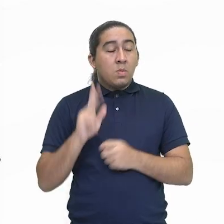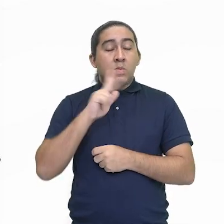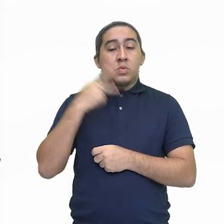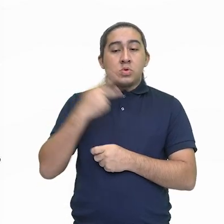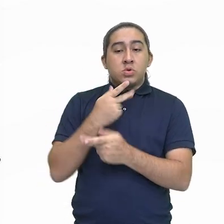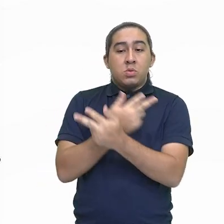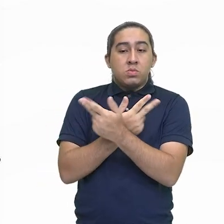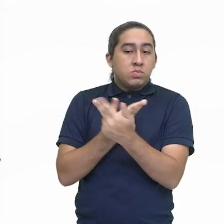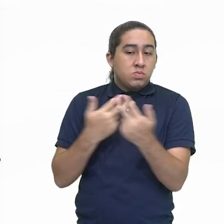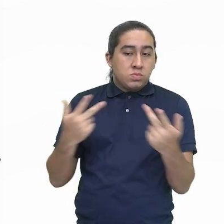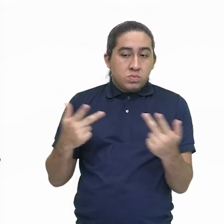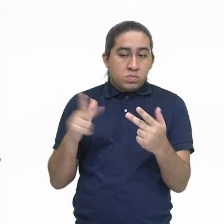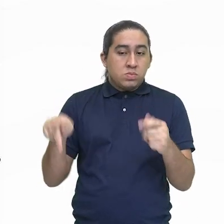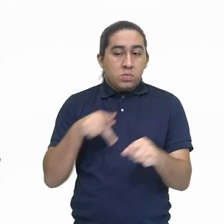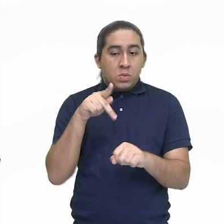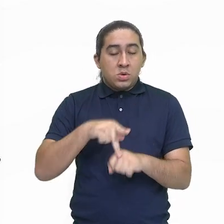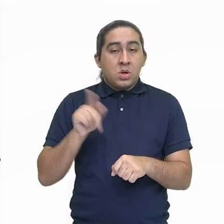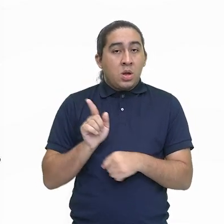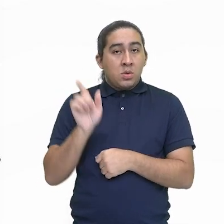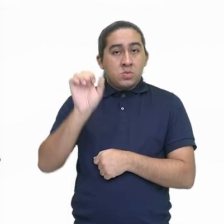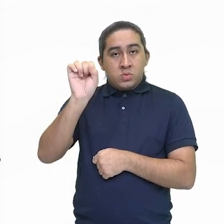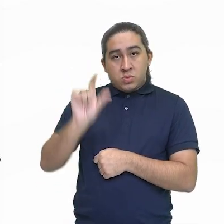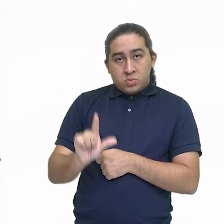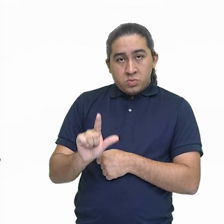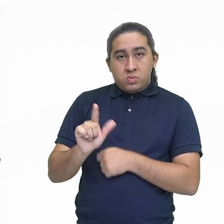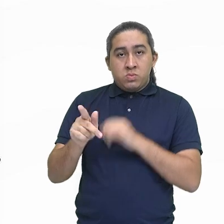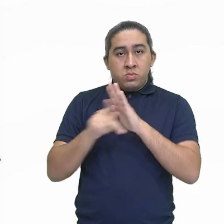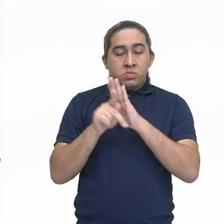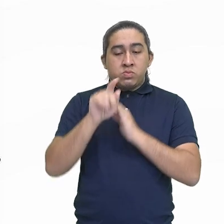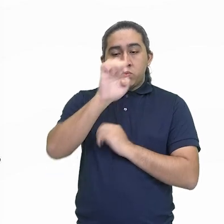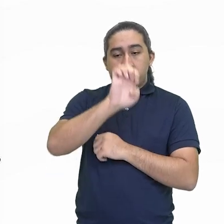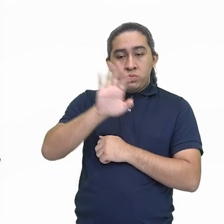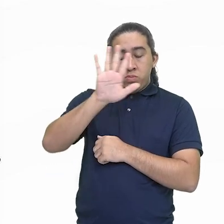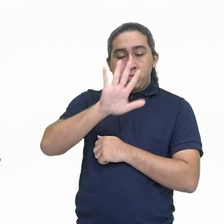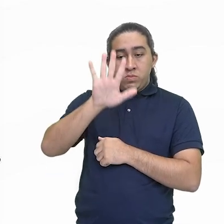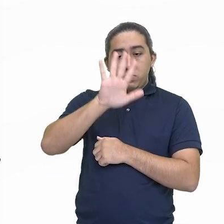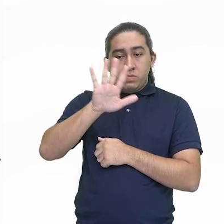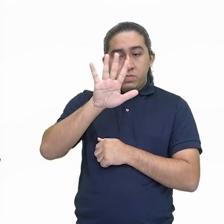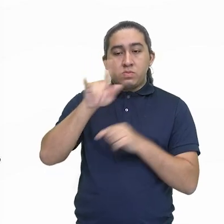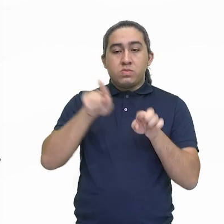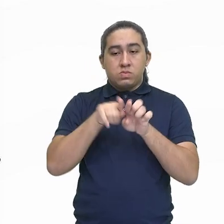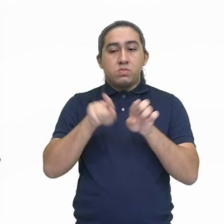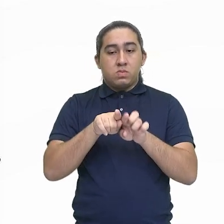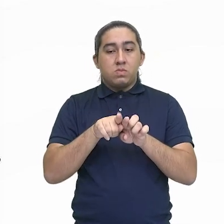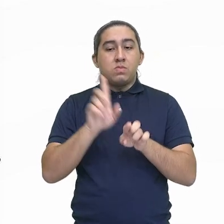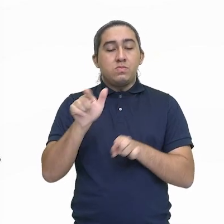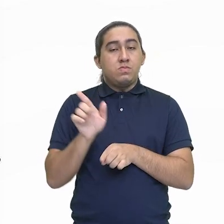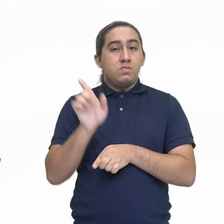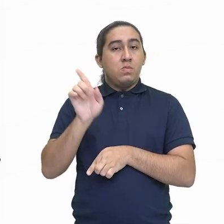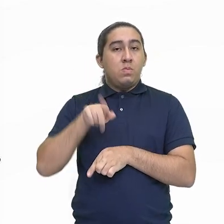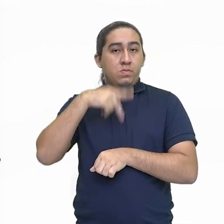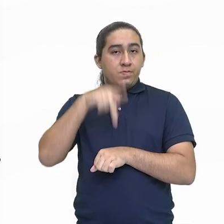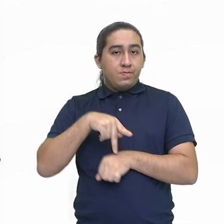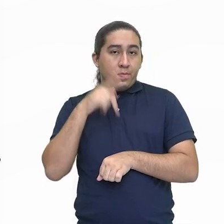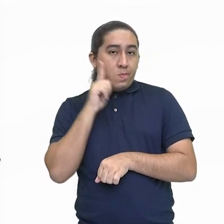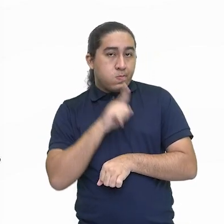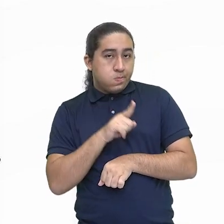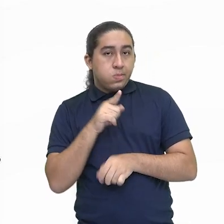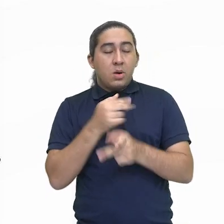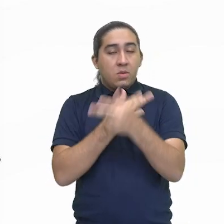países ali do sul do continente europeu, nos Estados Unidos, entre outros países, que